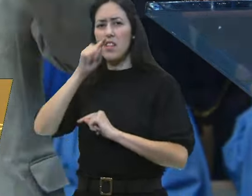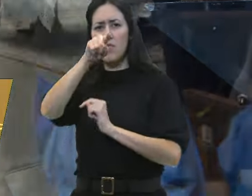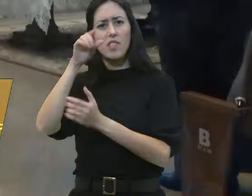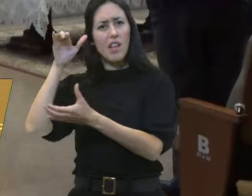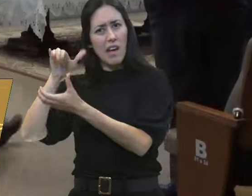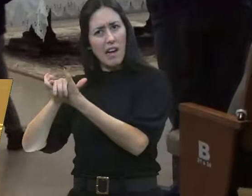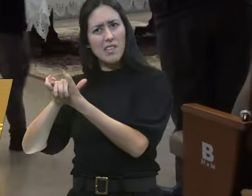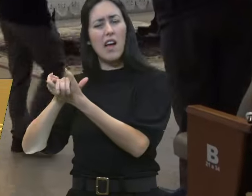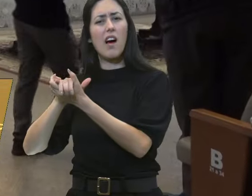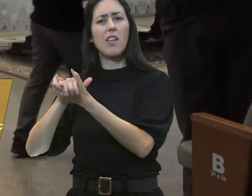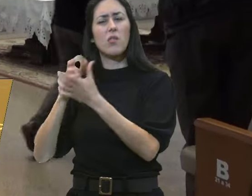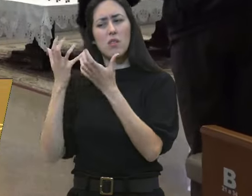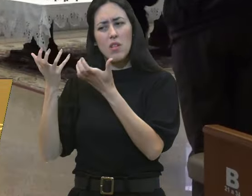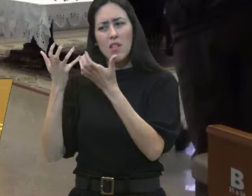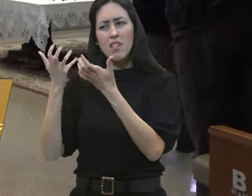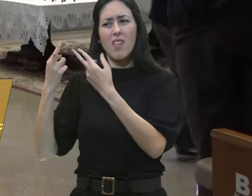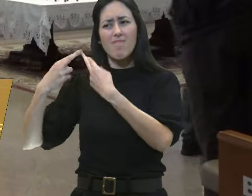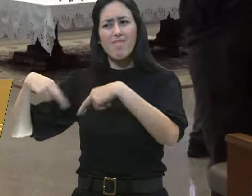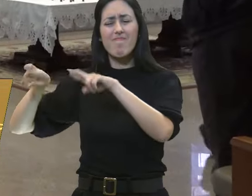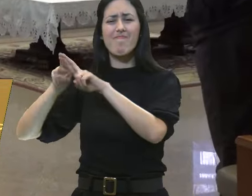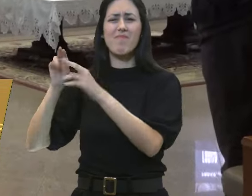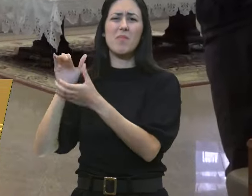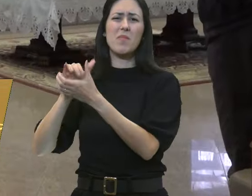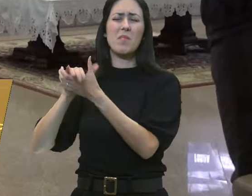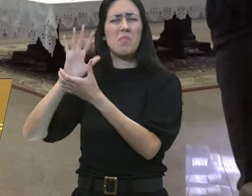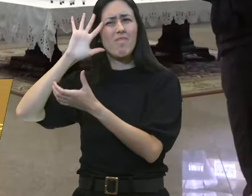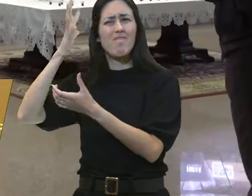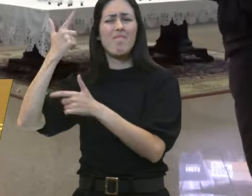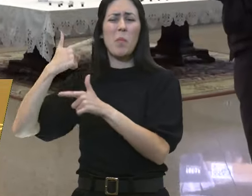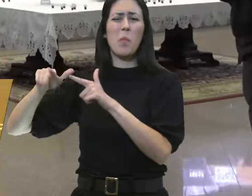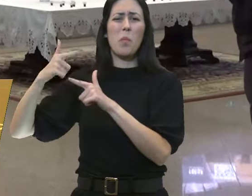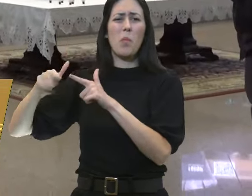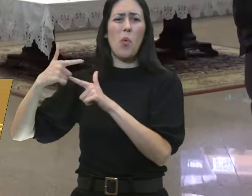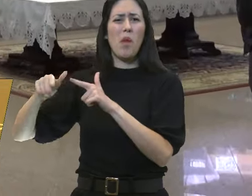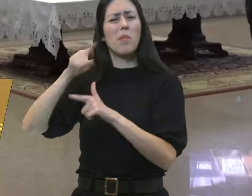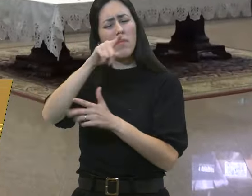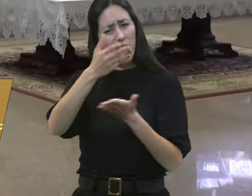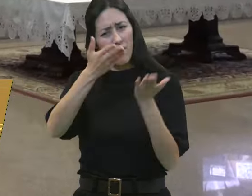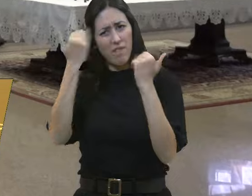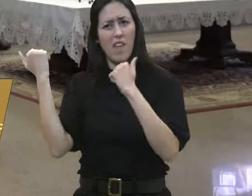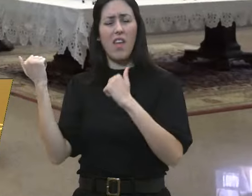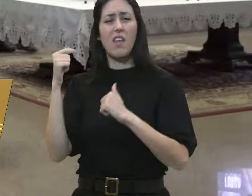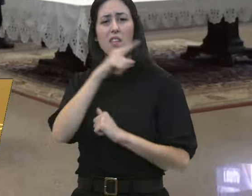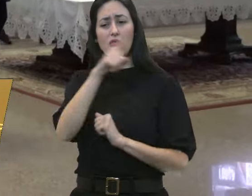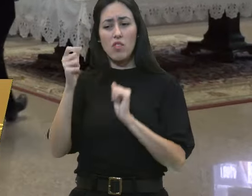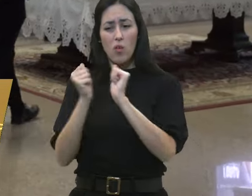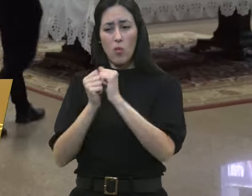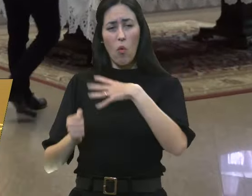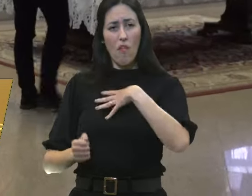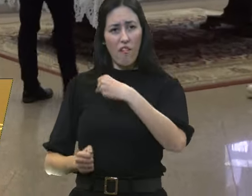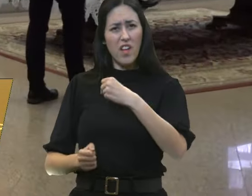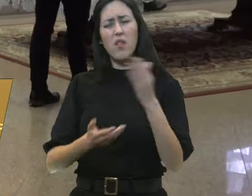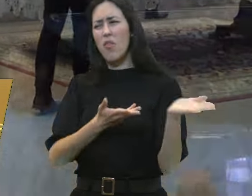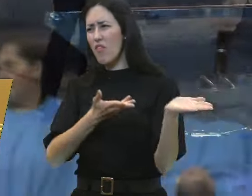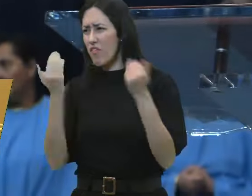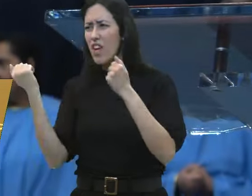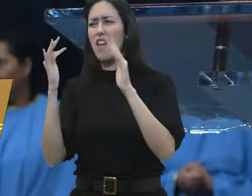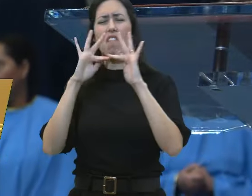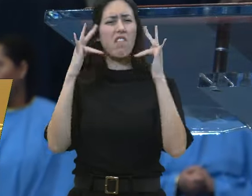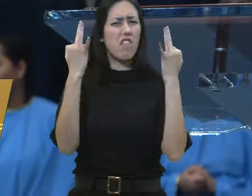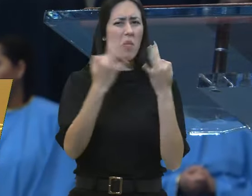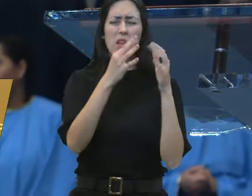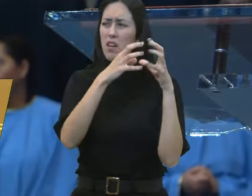está querendo talvez solução no seu casamento, está precisando de ajuda, vem. Se você está com seus filhos, vem para cá. Famílias inteiras. O